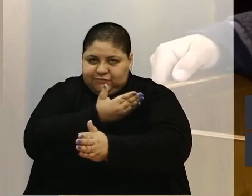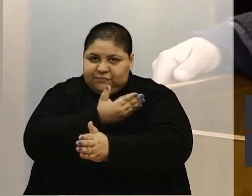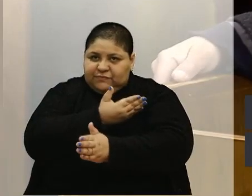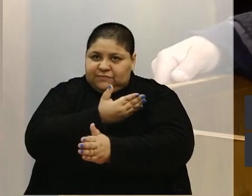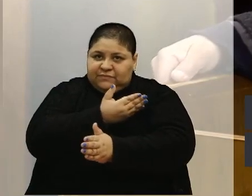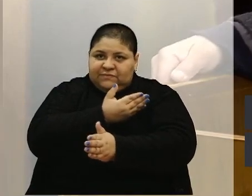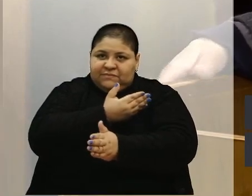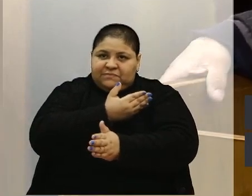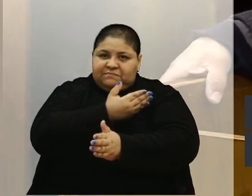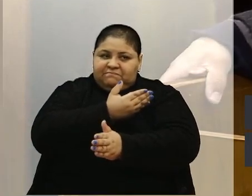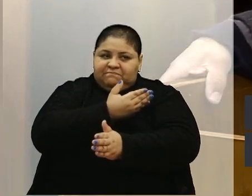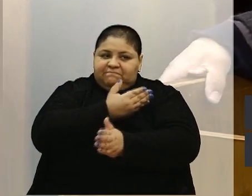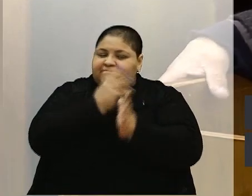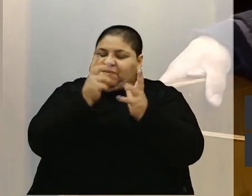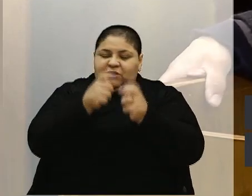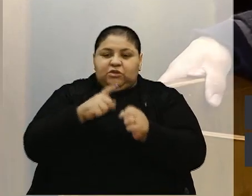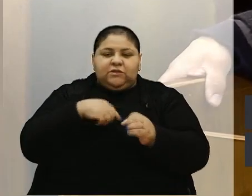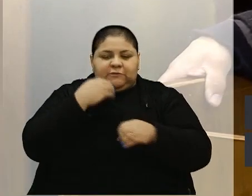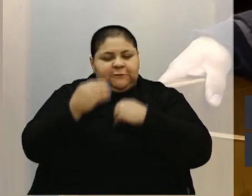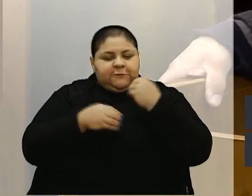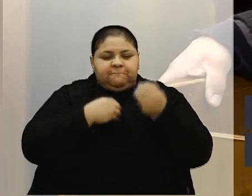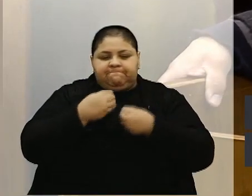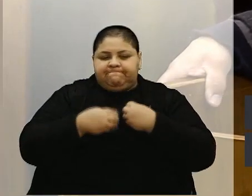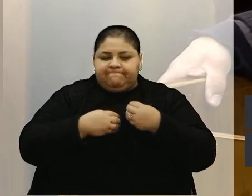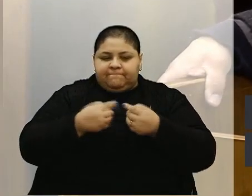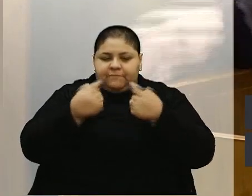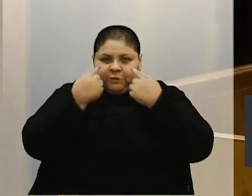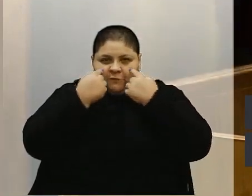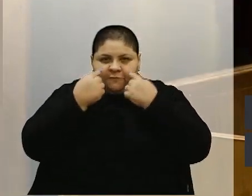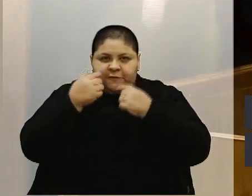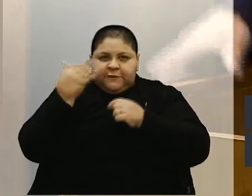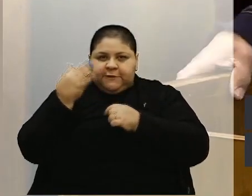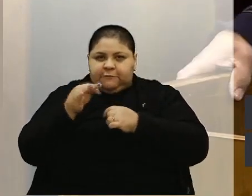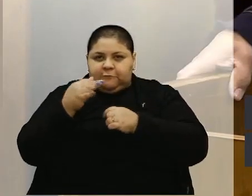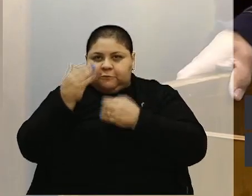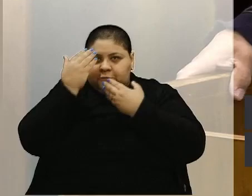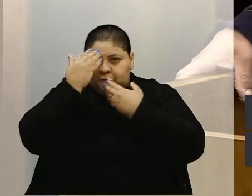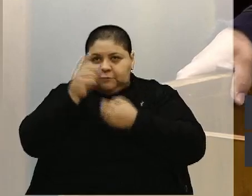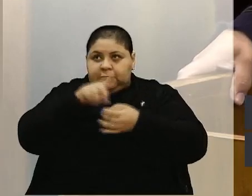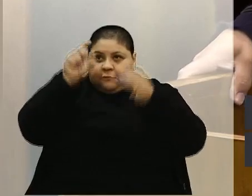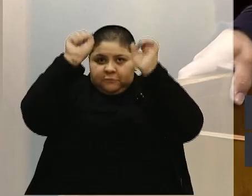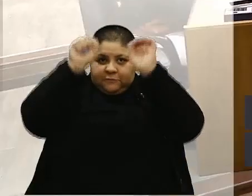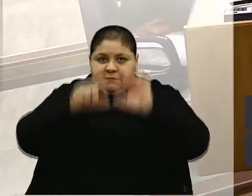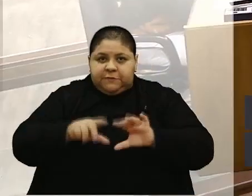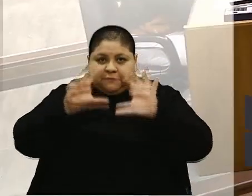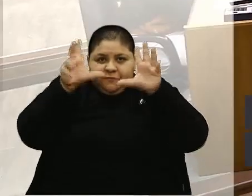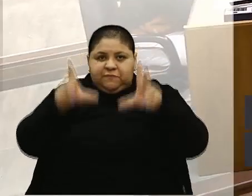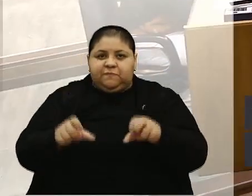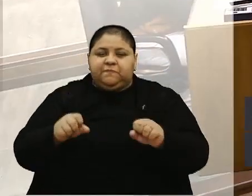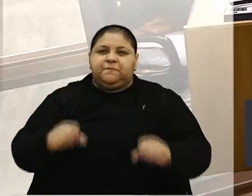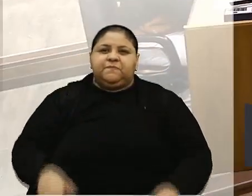o sentimento de ver a dor. Muito obrigado. Que Deus abençoe a todos.